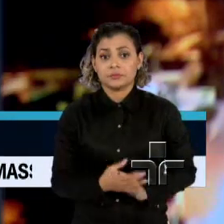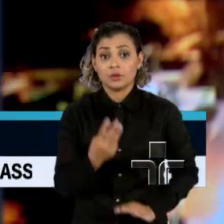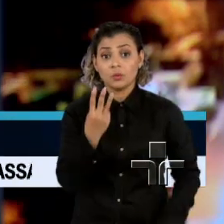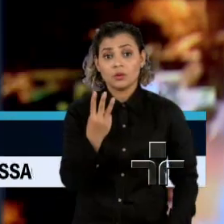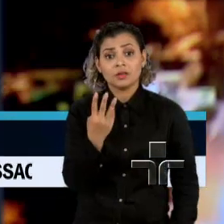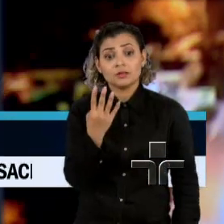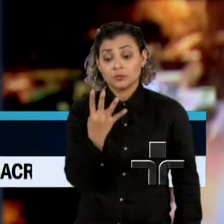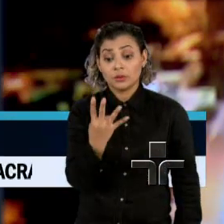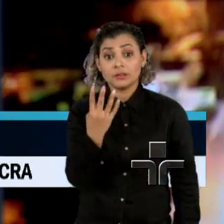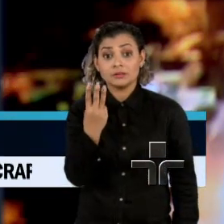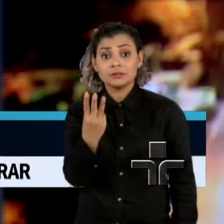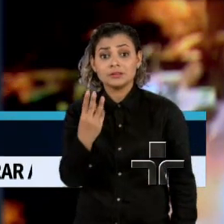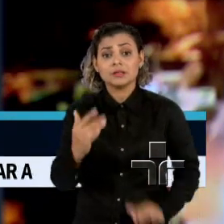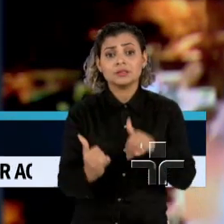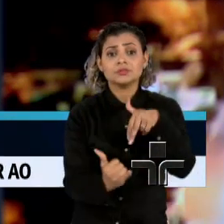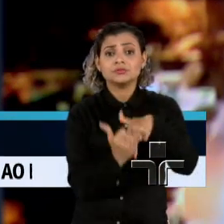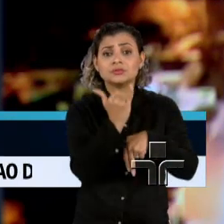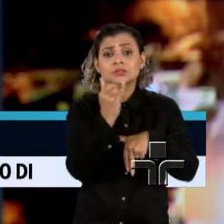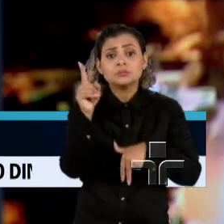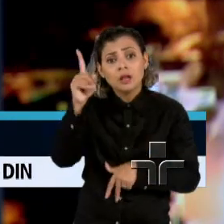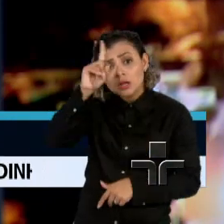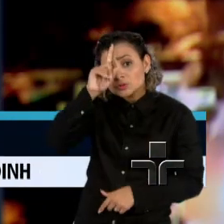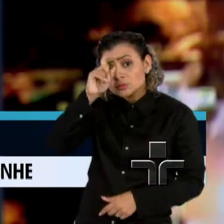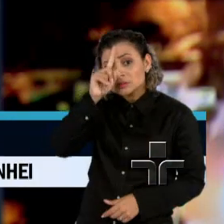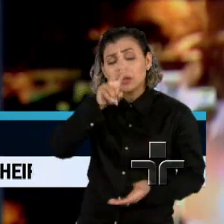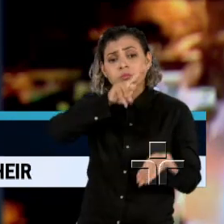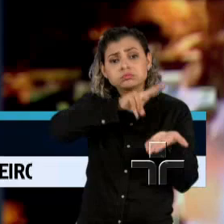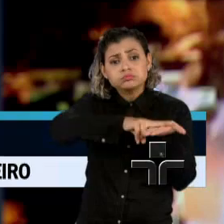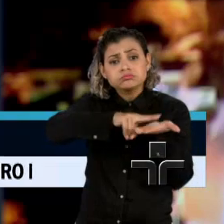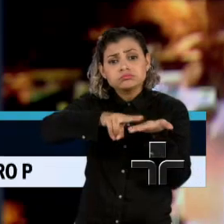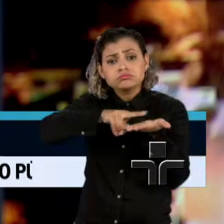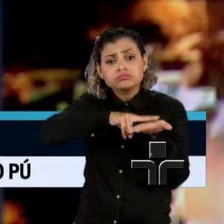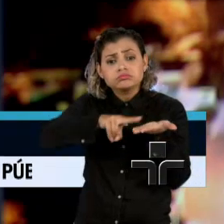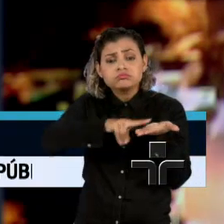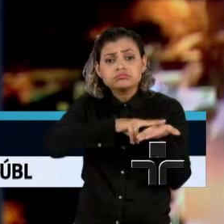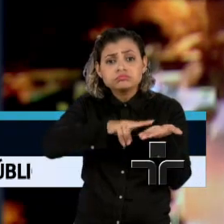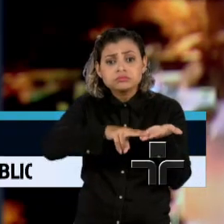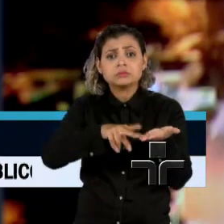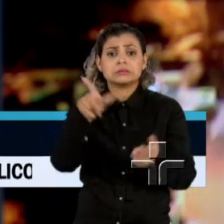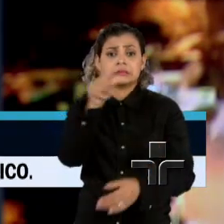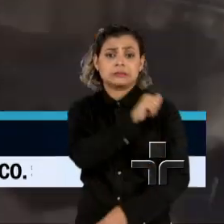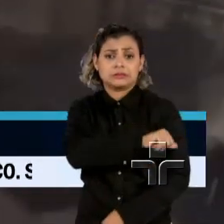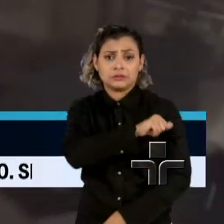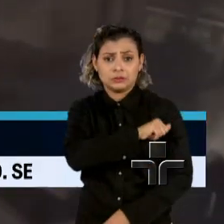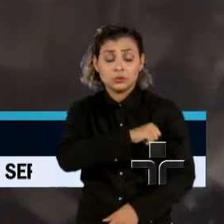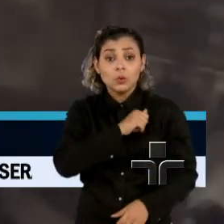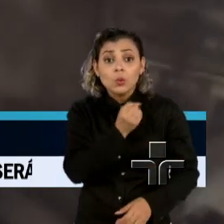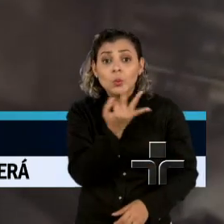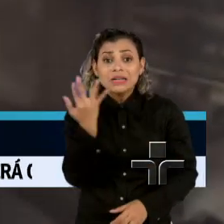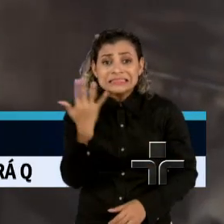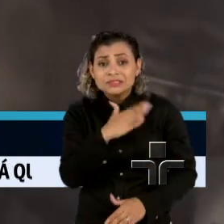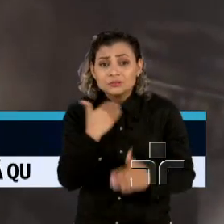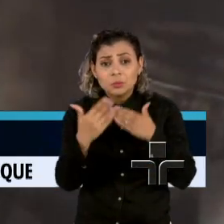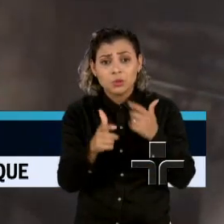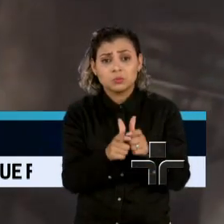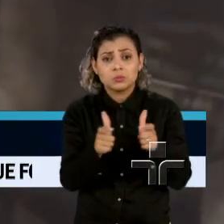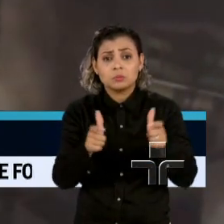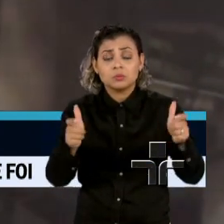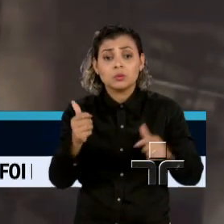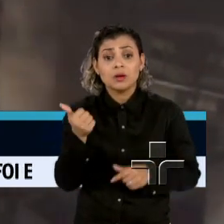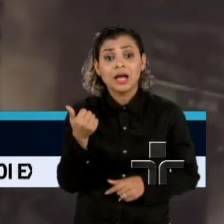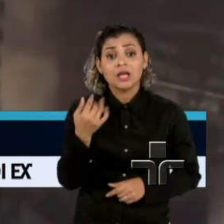43 vítimas do incêndio no hospital no Rio de Janeiro permanecem internadas e o número de mortos aumentou. Subiu